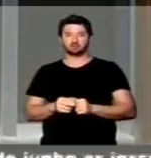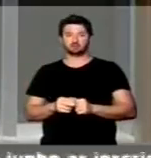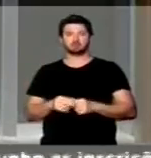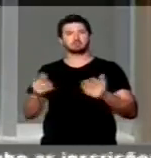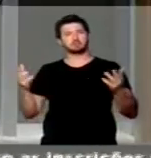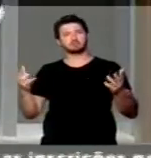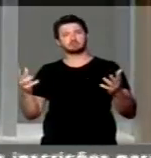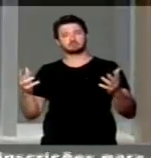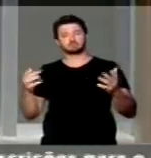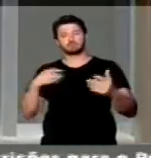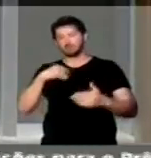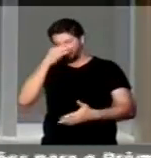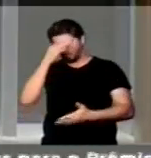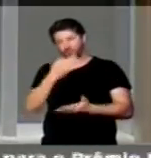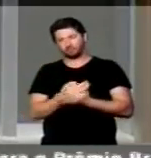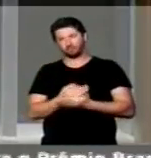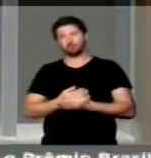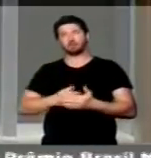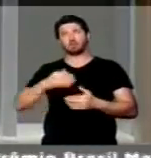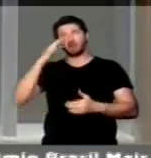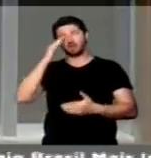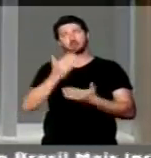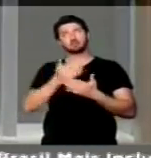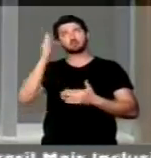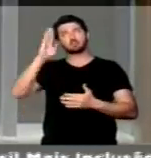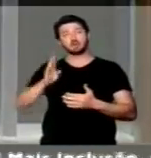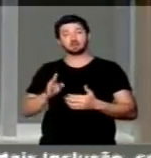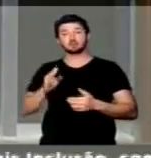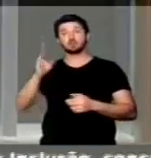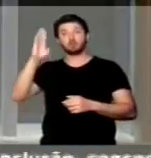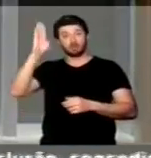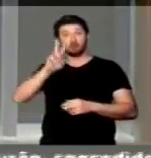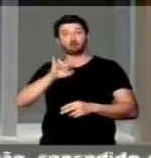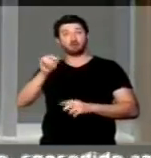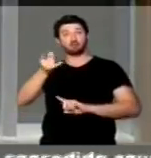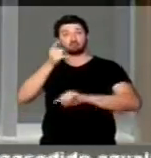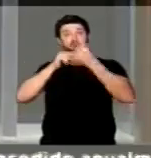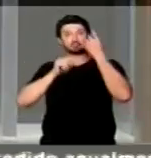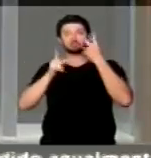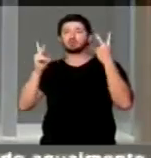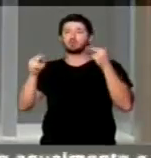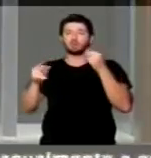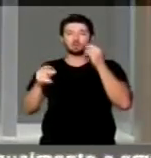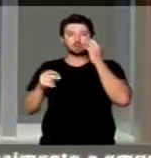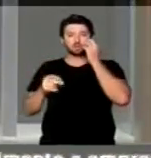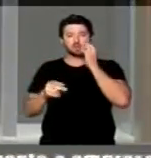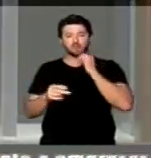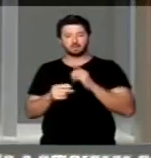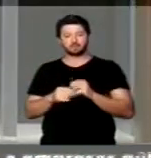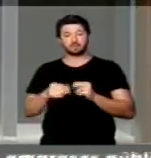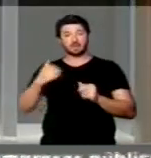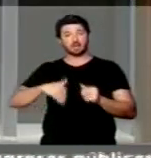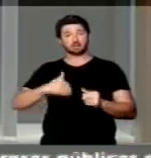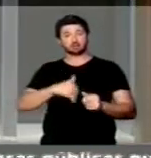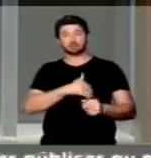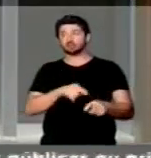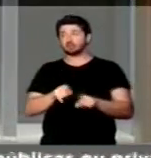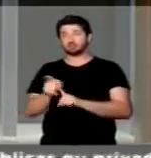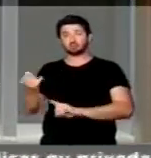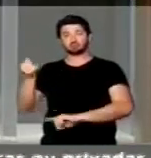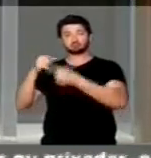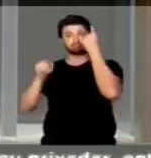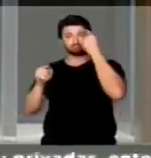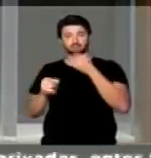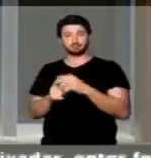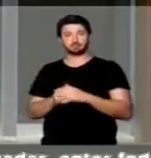Então, senhor presidente, tenho muita fé nesse país, e acredito que o Brasil vai dar a volta por cima, assim como está dando a volta por cima na Argentina. Então,